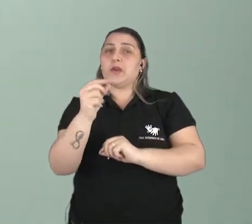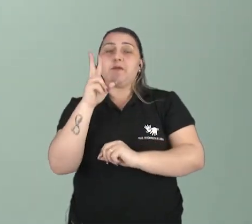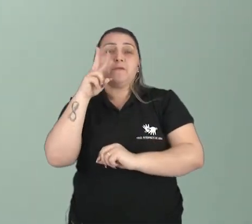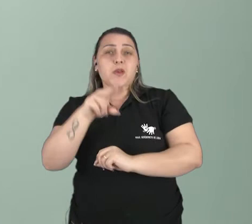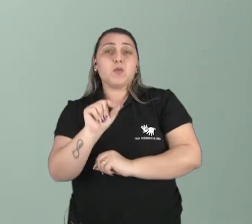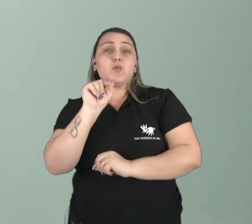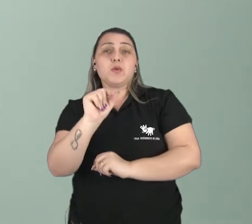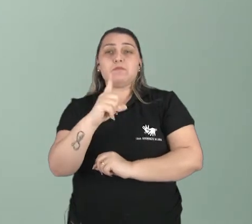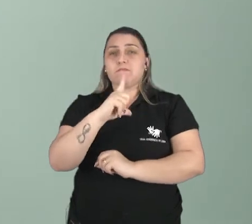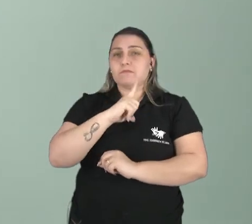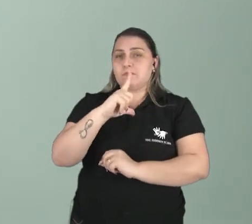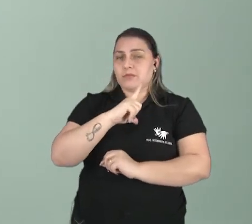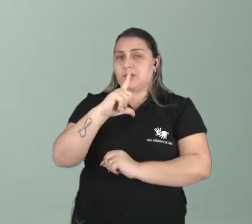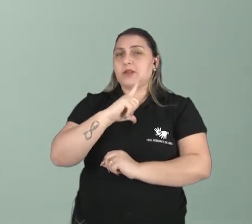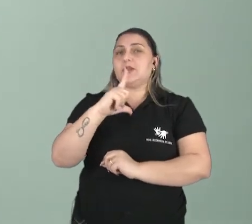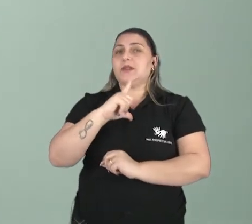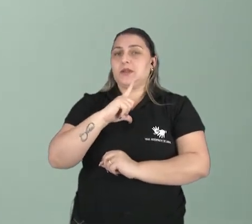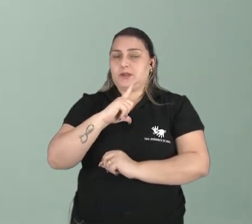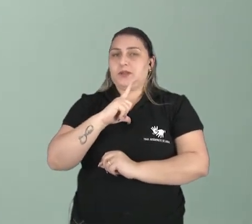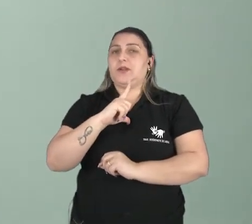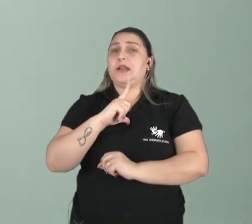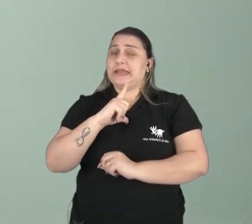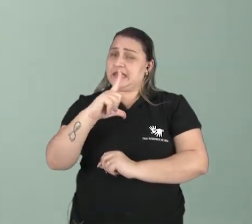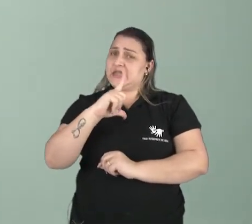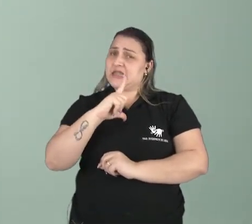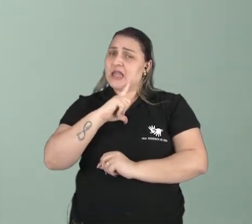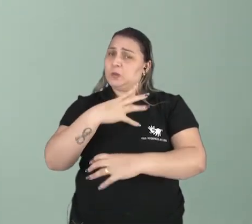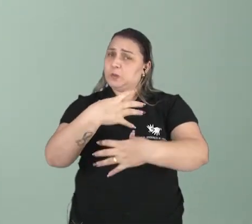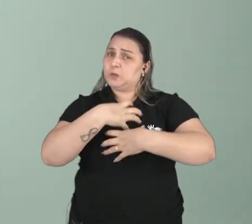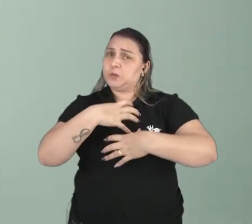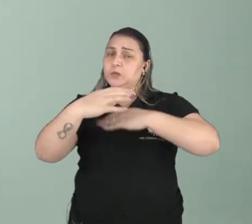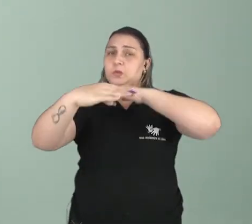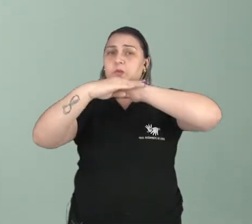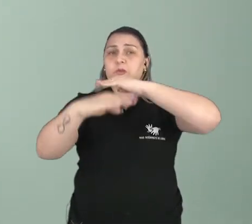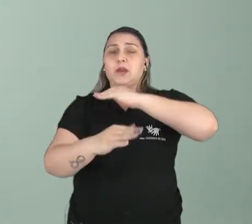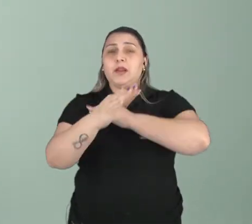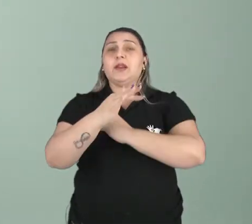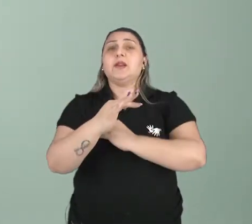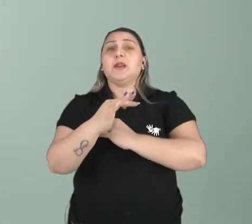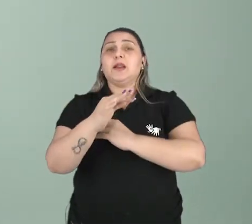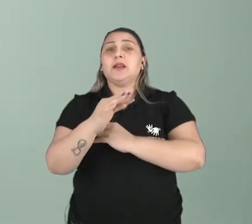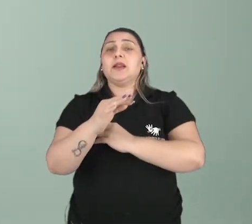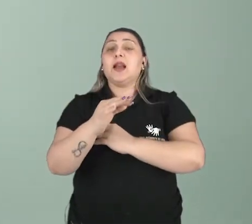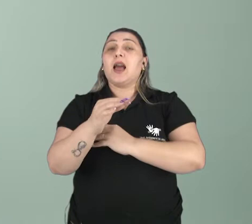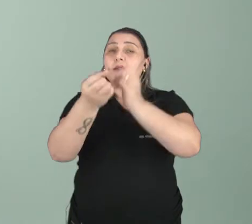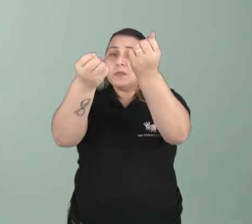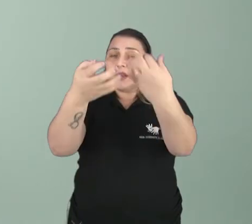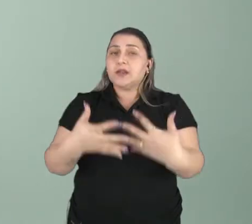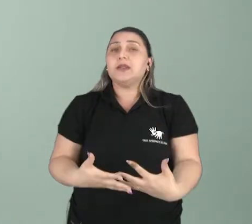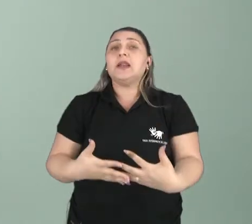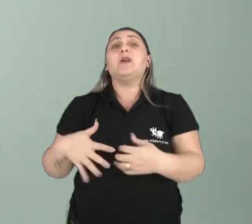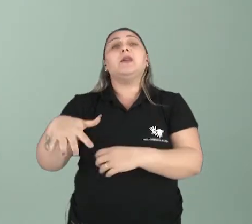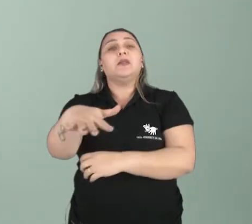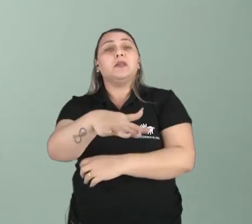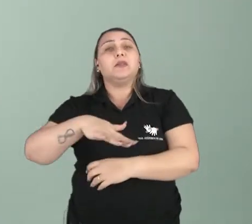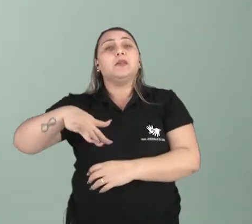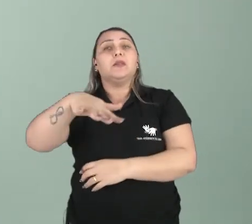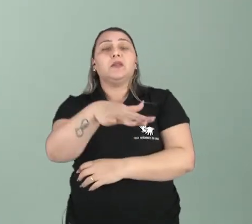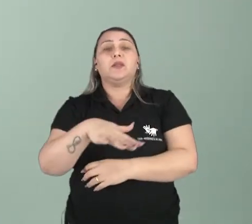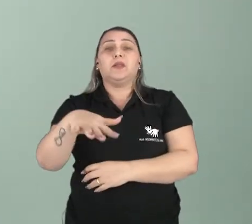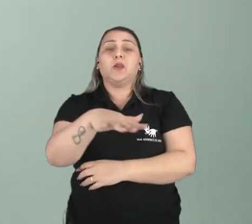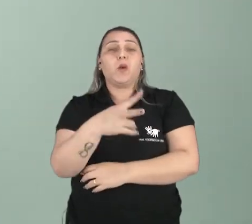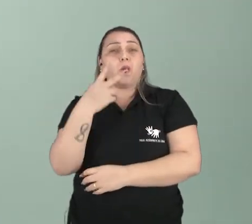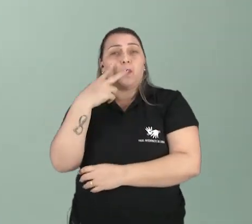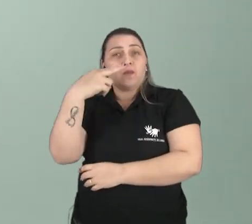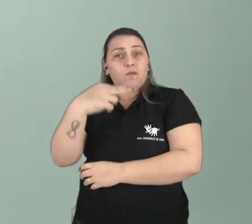e o que temos, isso faz sentir a desigualdade. Então, a filosofia do ser e ter. A sociedade nos